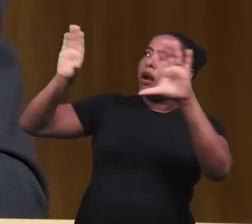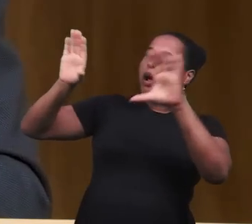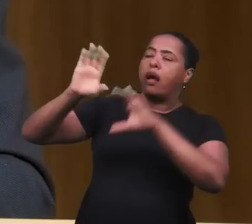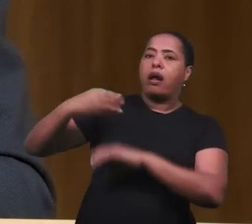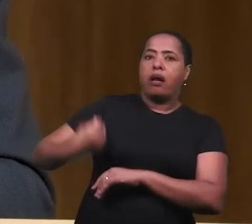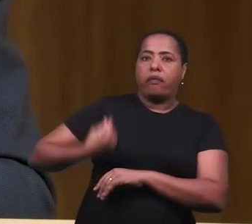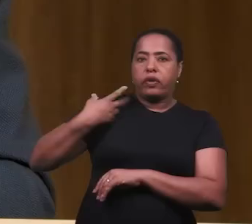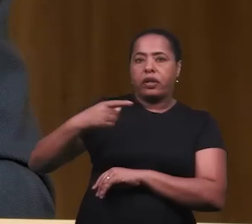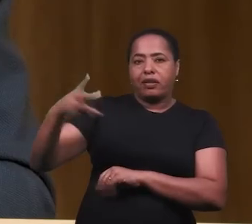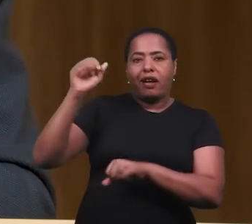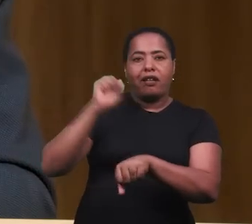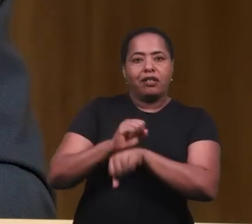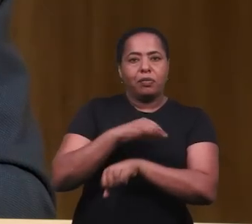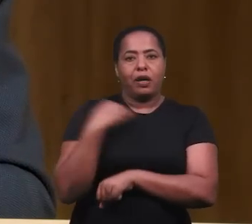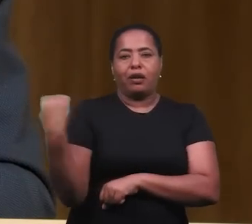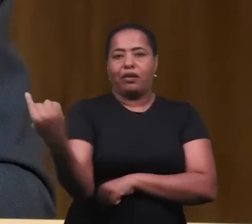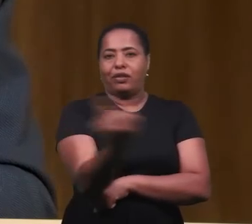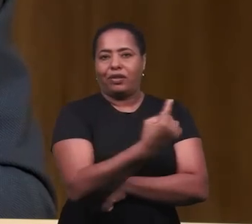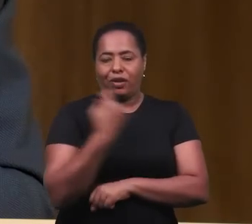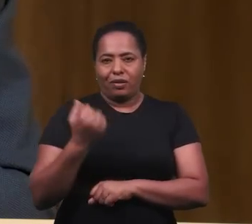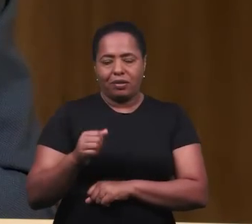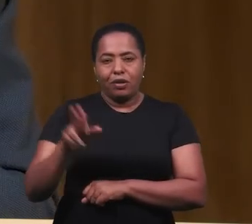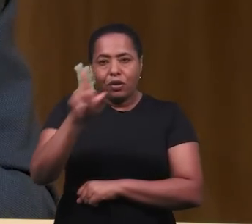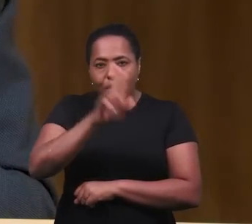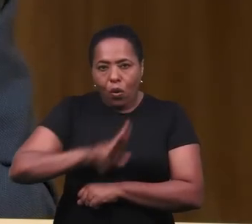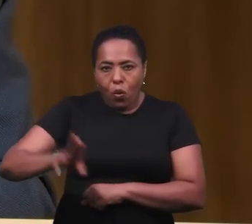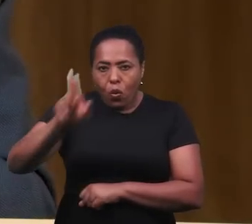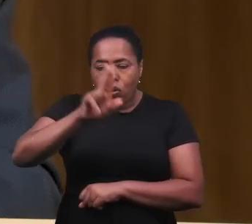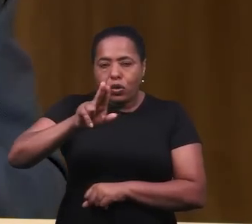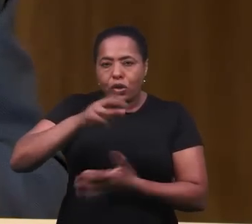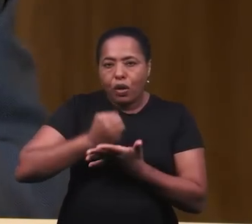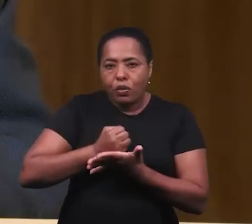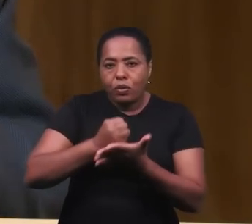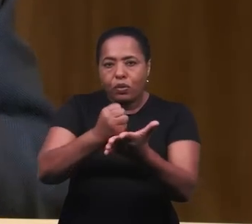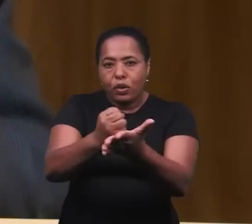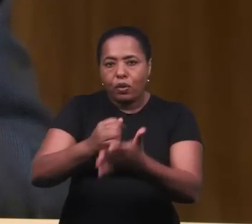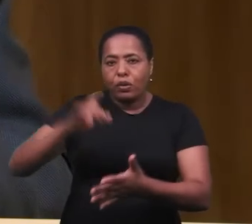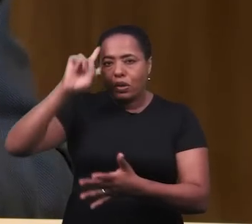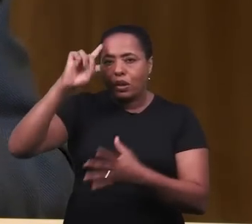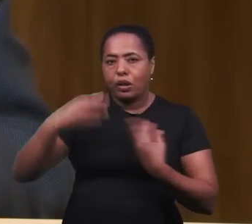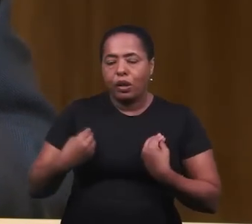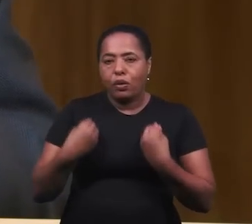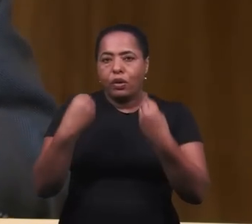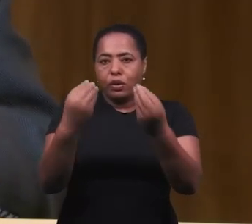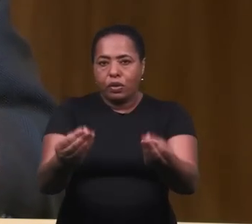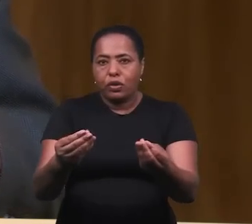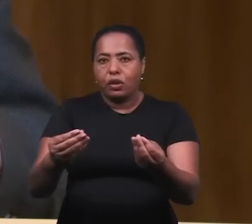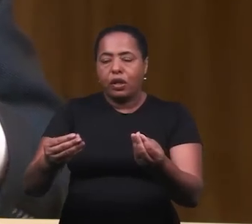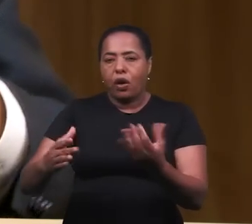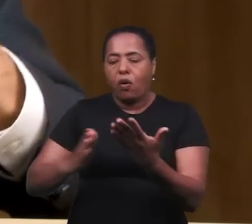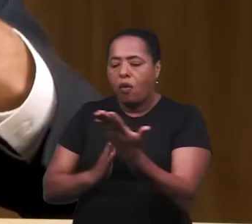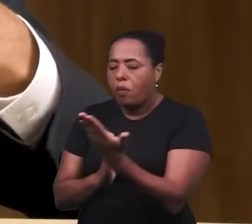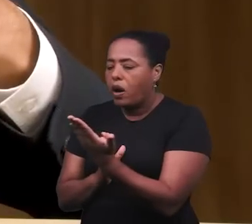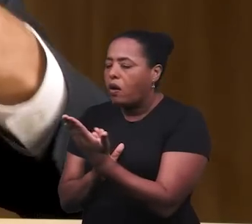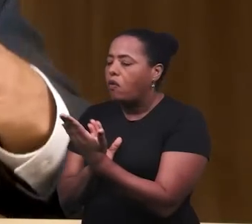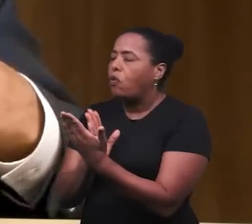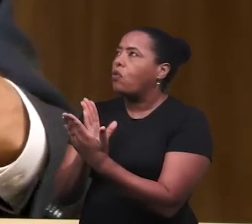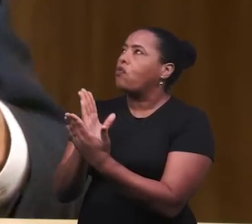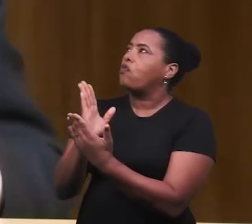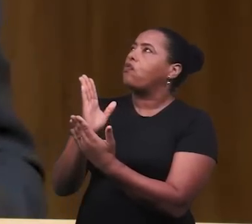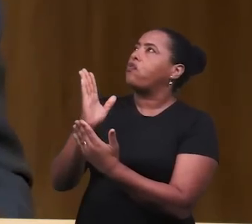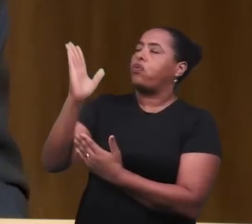uma vida eterna nos esperando. Use esse veículo que Deus te deu para atravessar